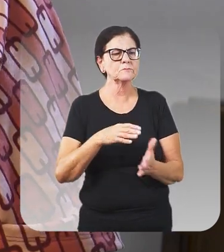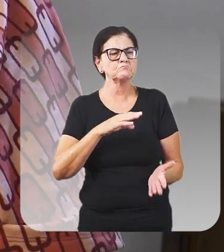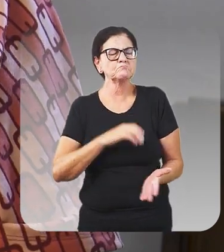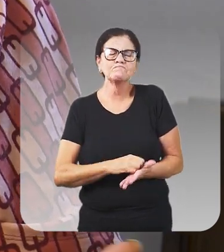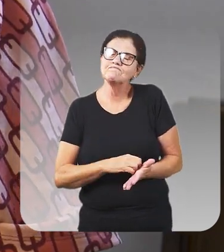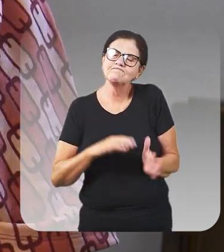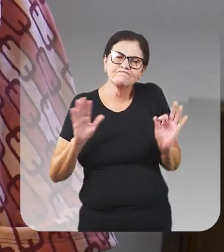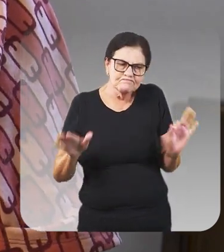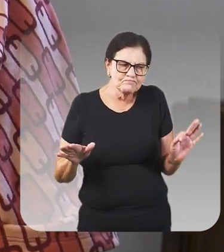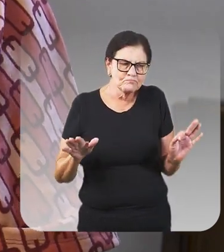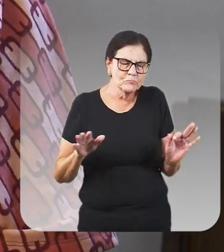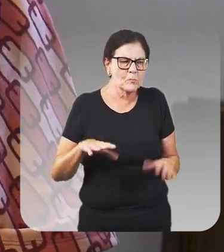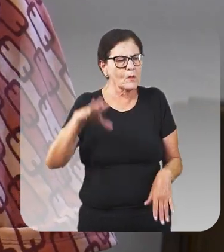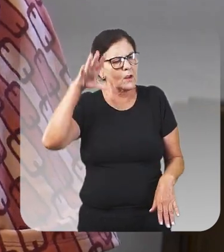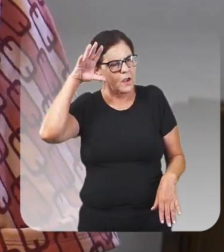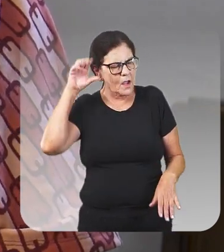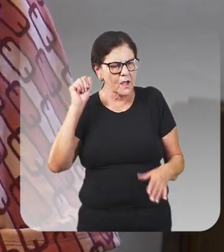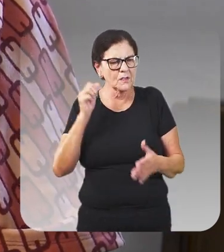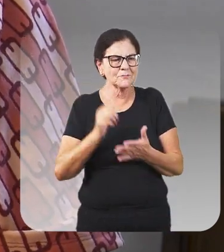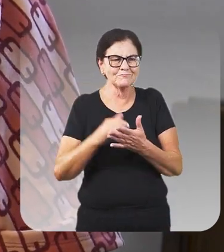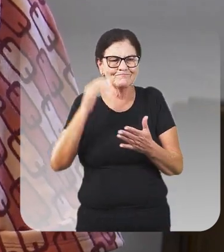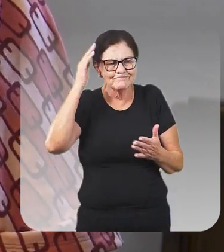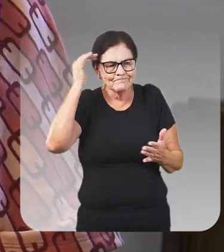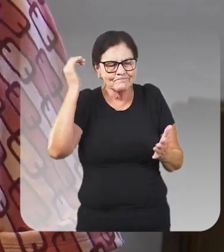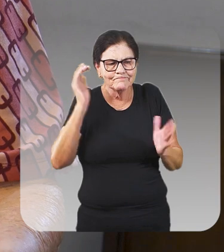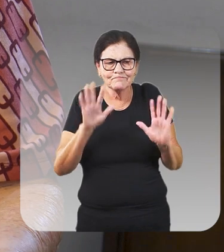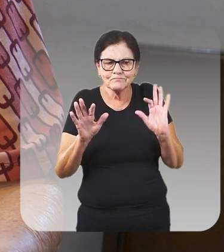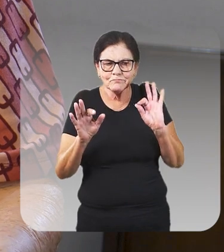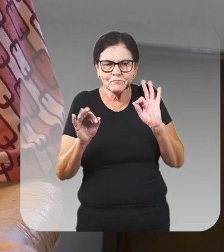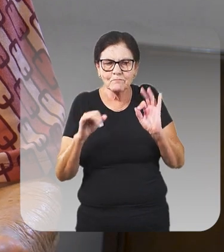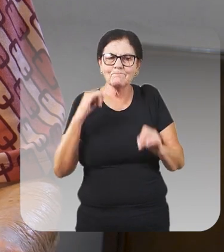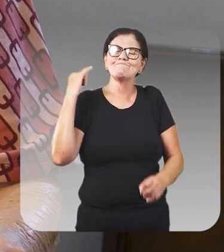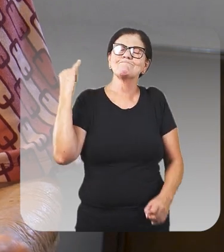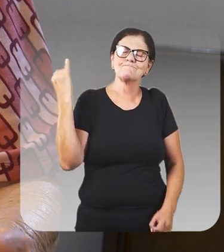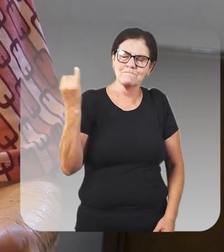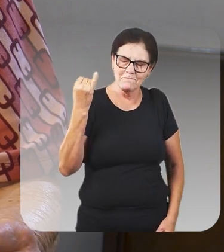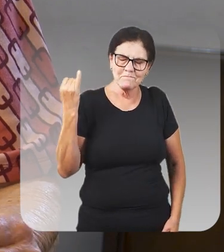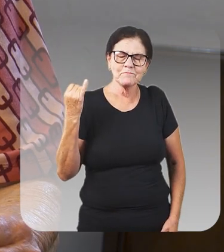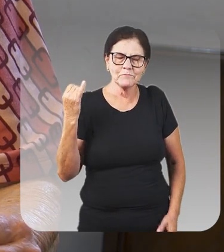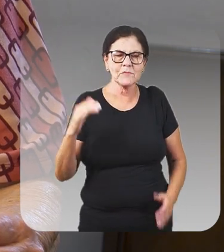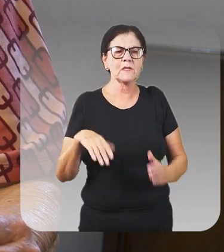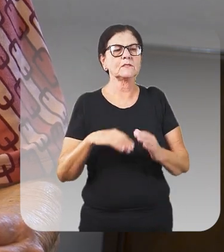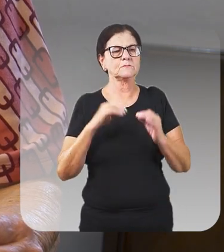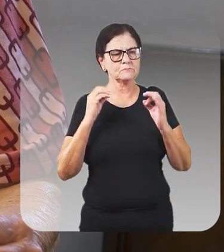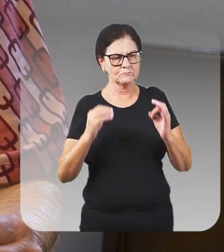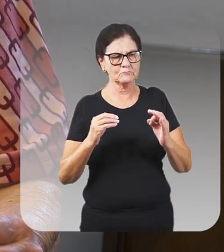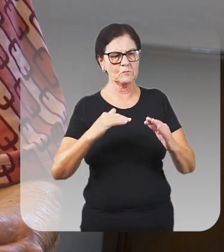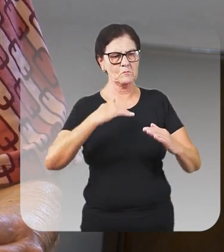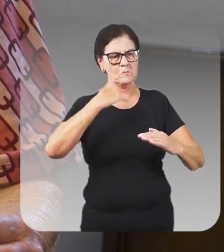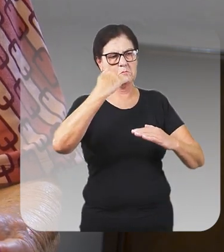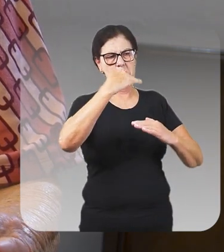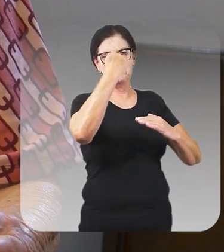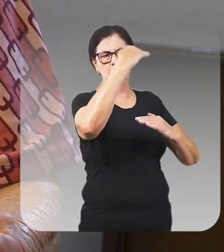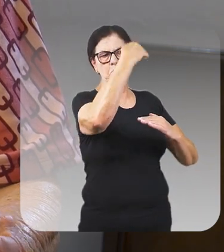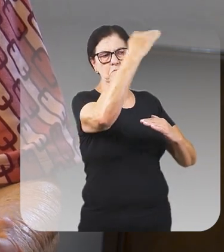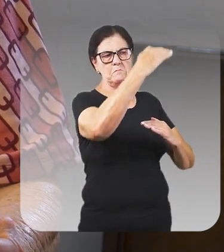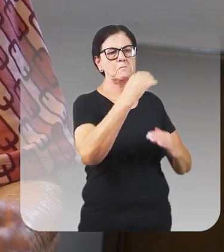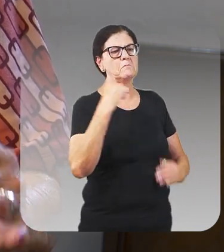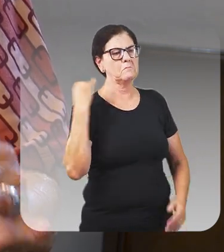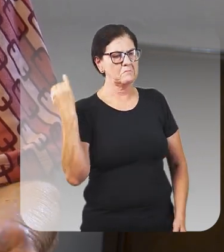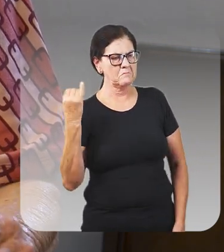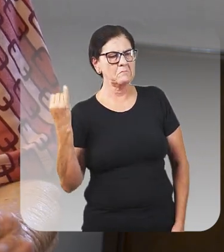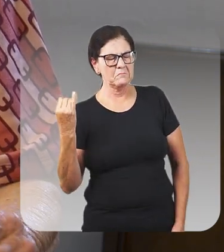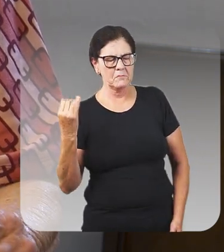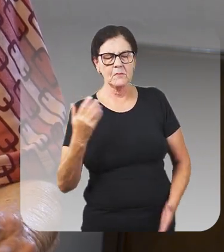os alunos iriam aprender o ofício que escolhessem. Mas eu acho que a maioria não sabe a